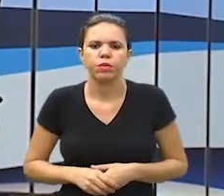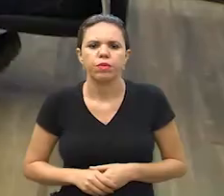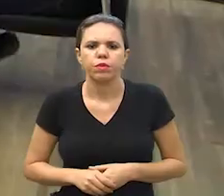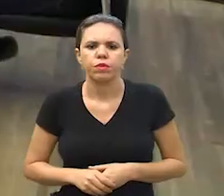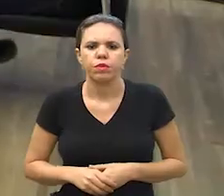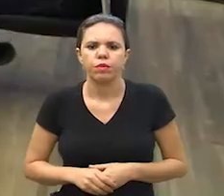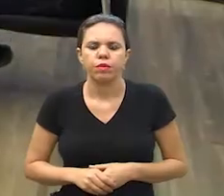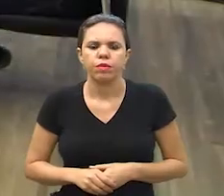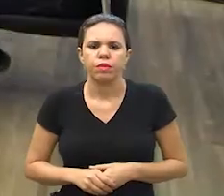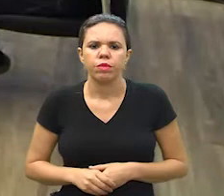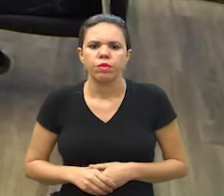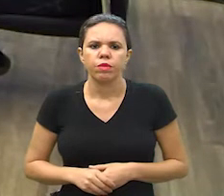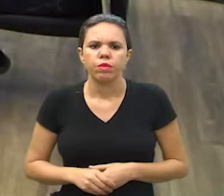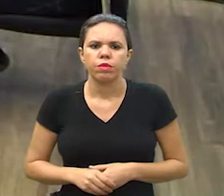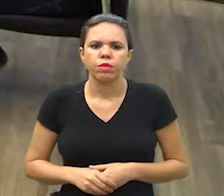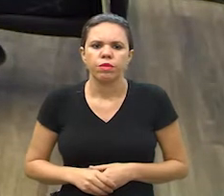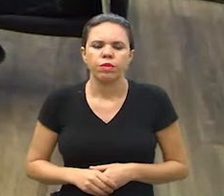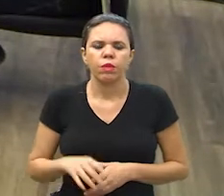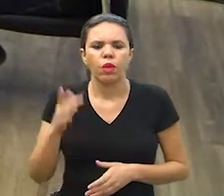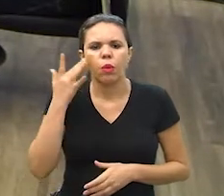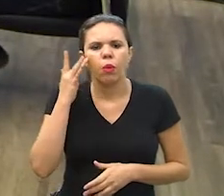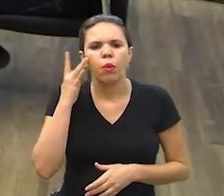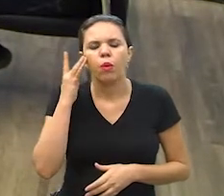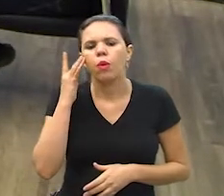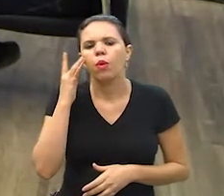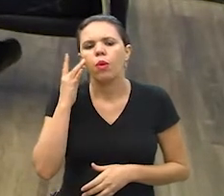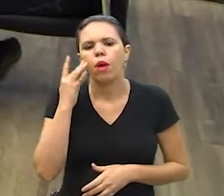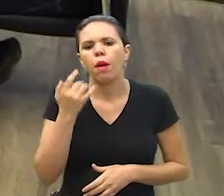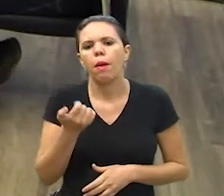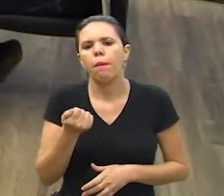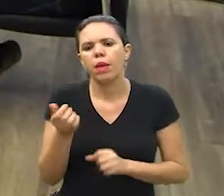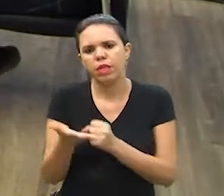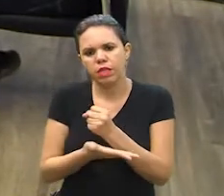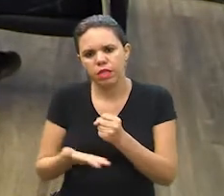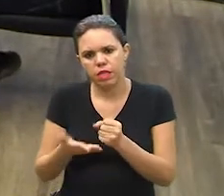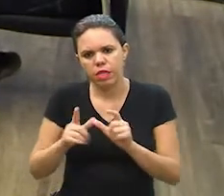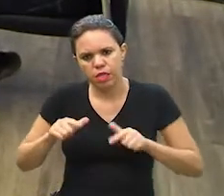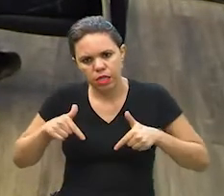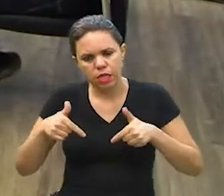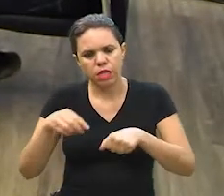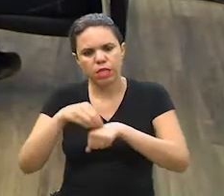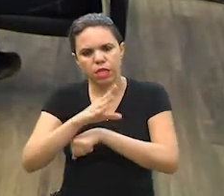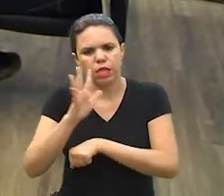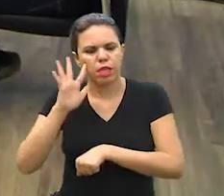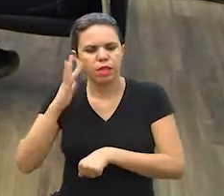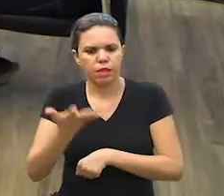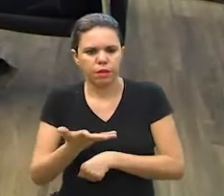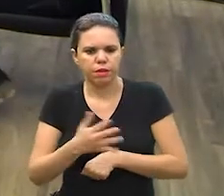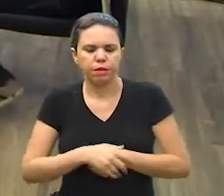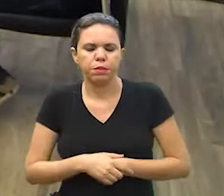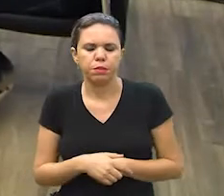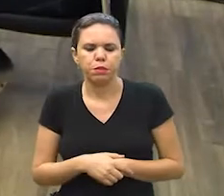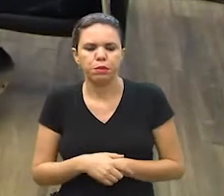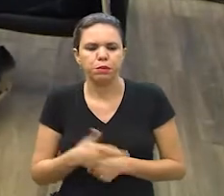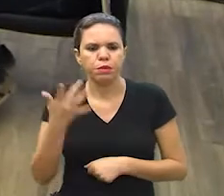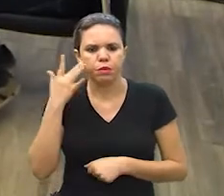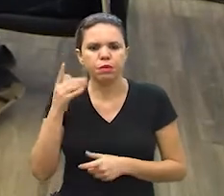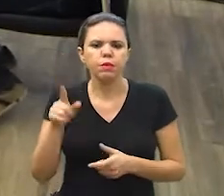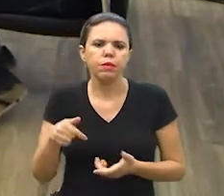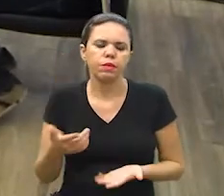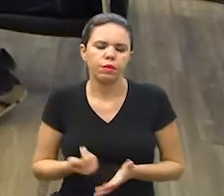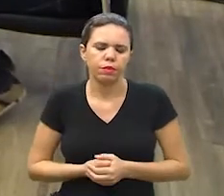Paulo. Bom, eu acho que assim, são pequenas ações que poderiam trazer grandes resultados. Eu vejo que